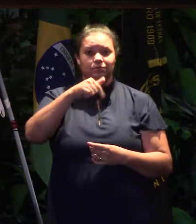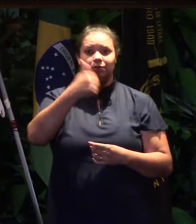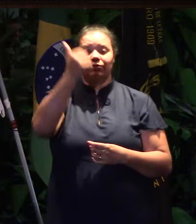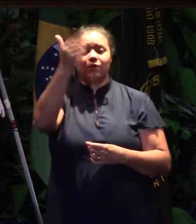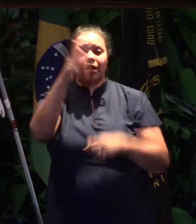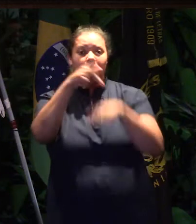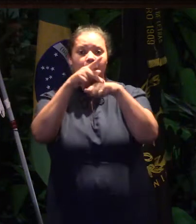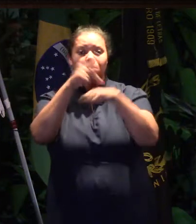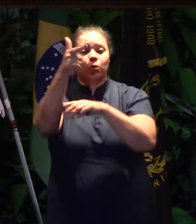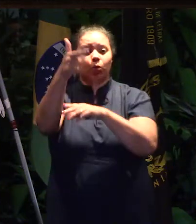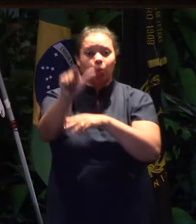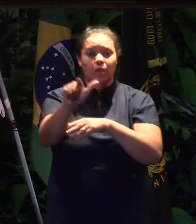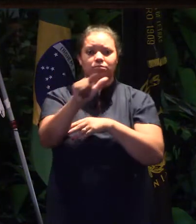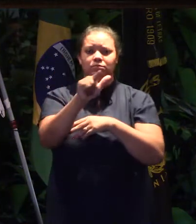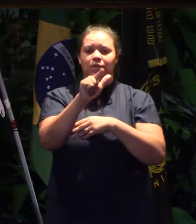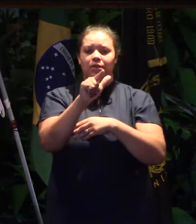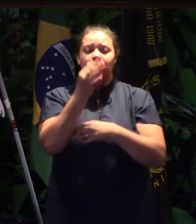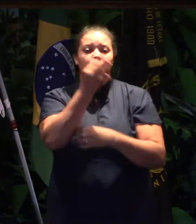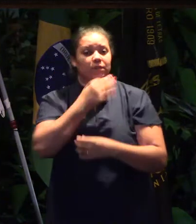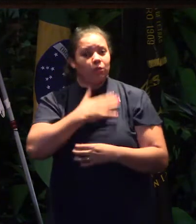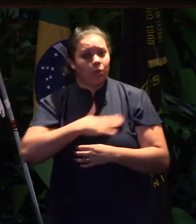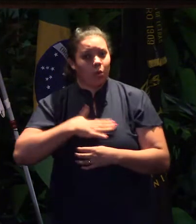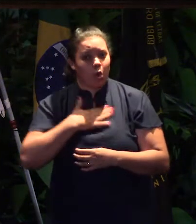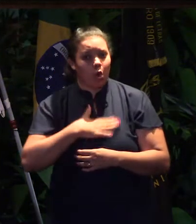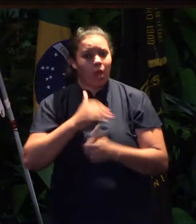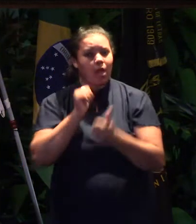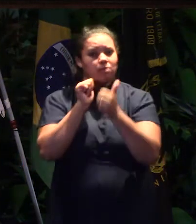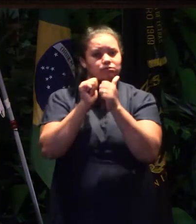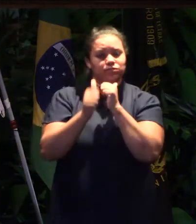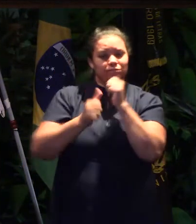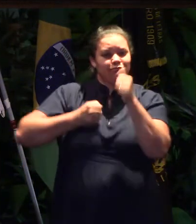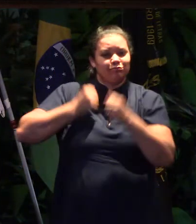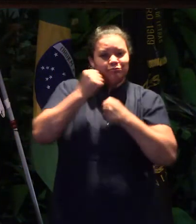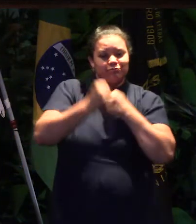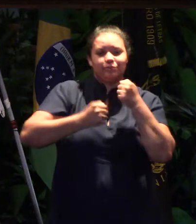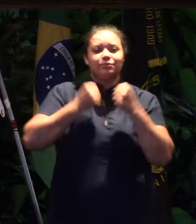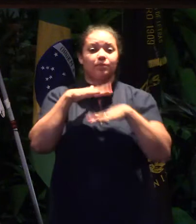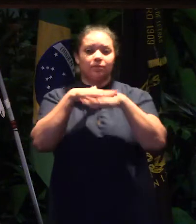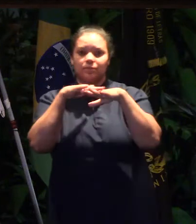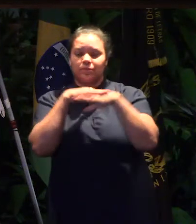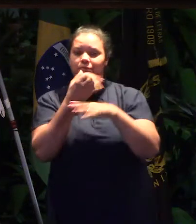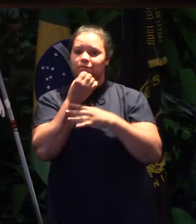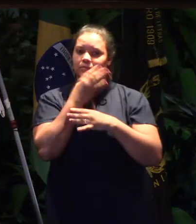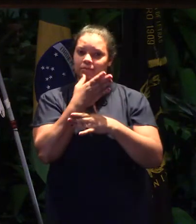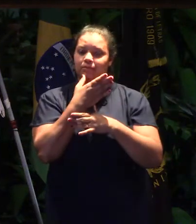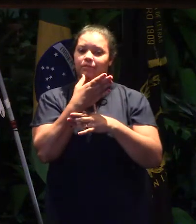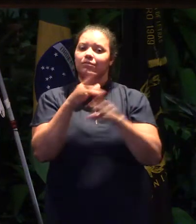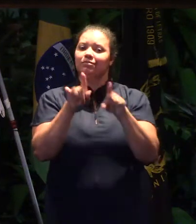praticante de corridas de rua, bom conversador e, acima de tudo, um